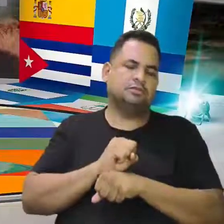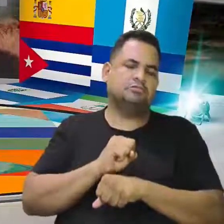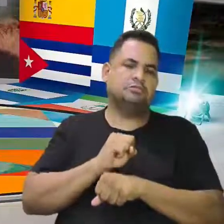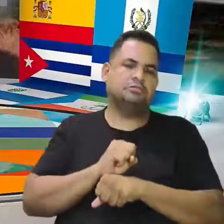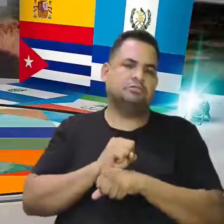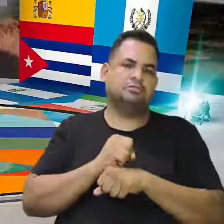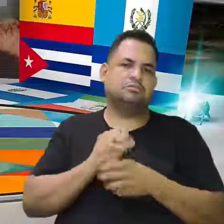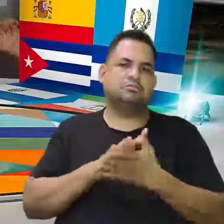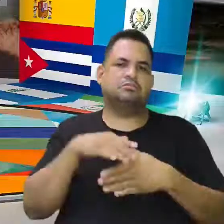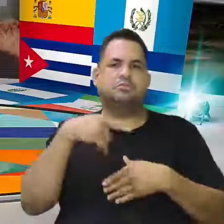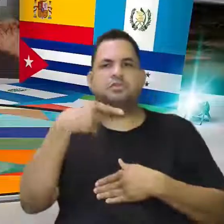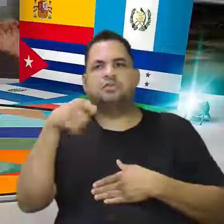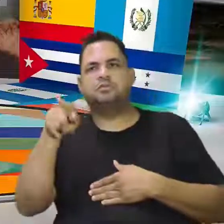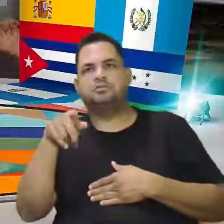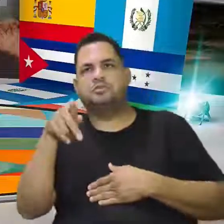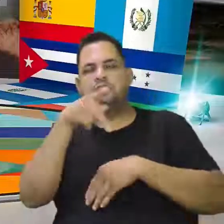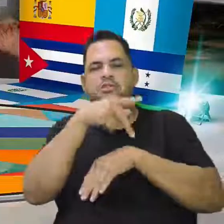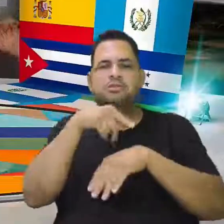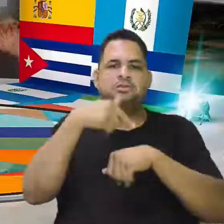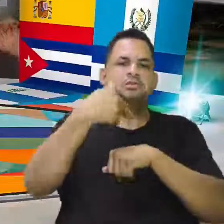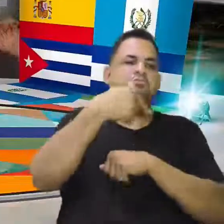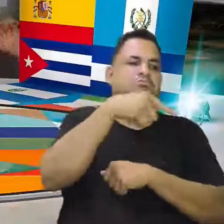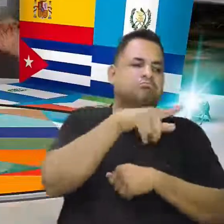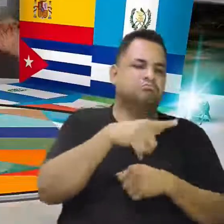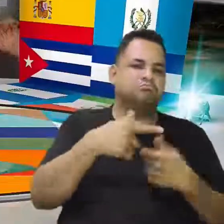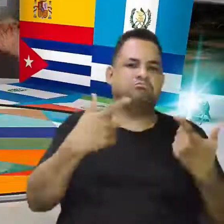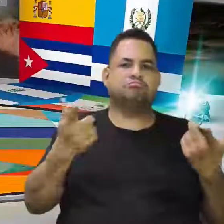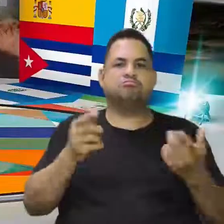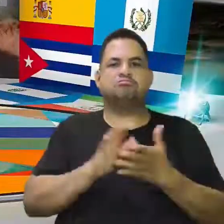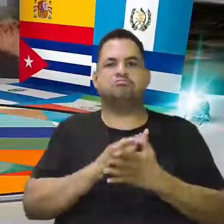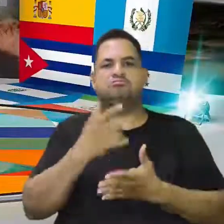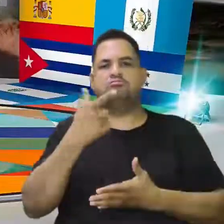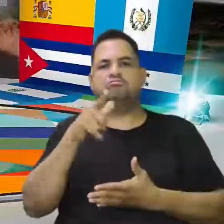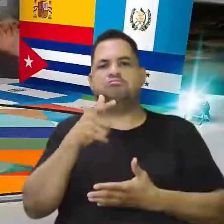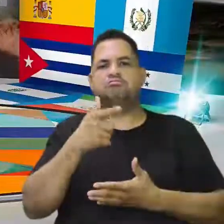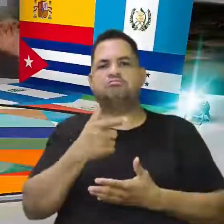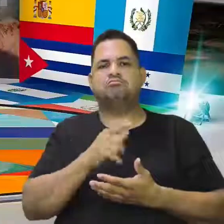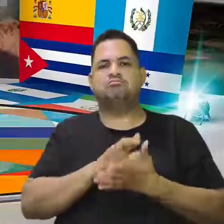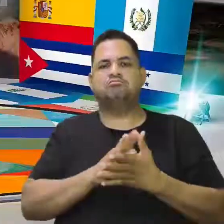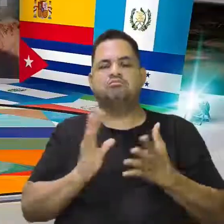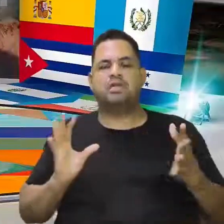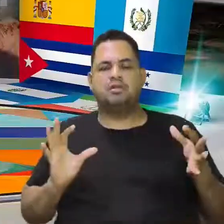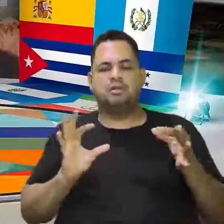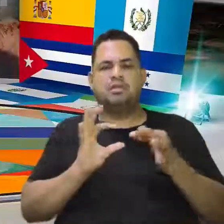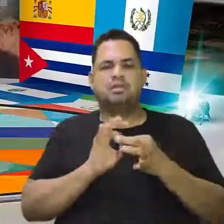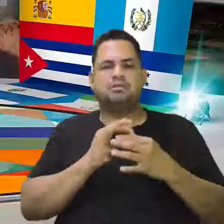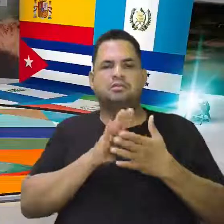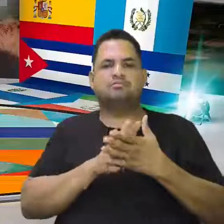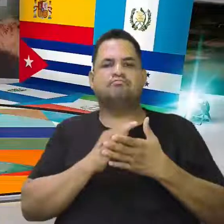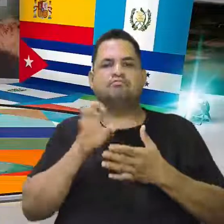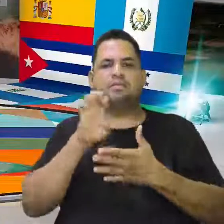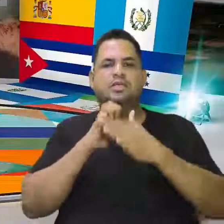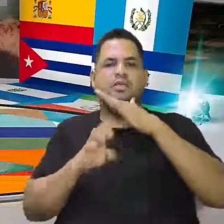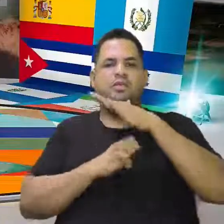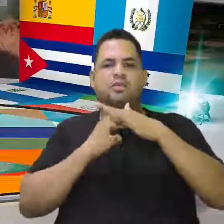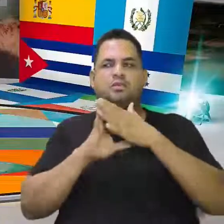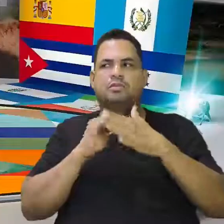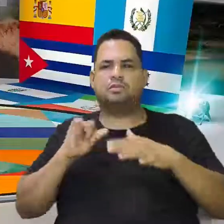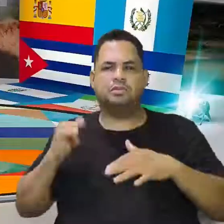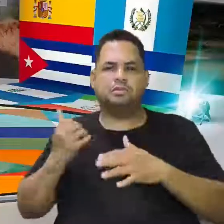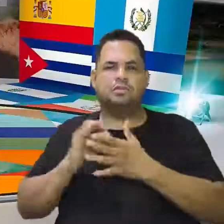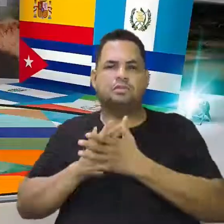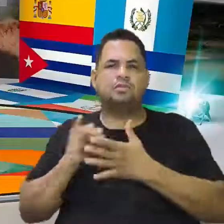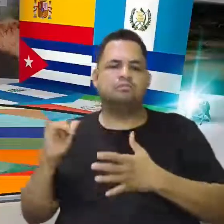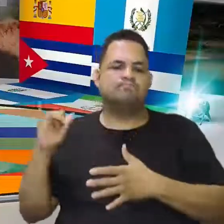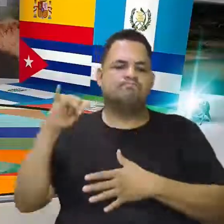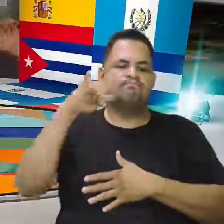E aí vai para outro país e outro país, porque eles não têm Uma conexão empresa, direta. é uma empresa de aviação que faz